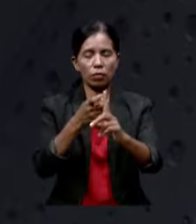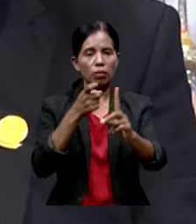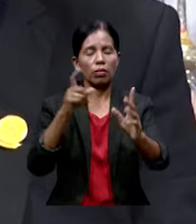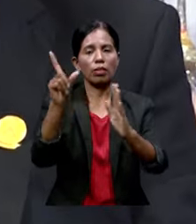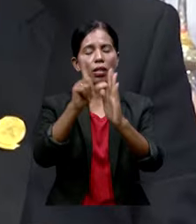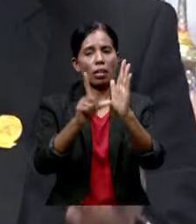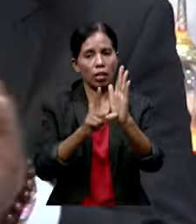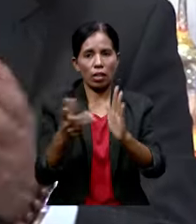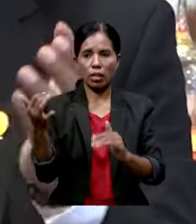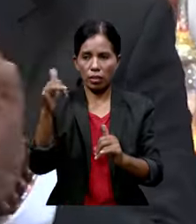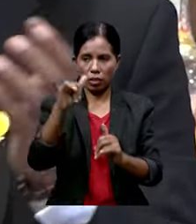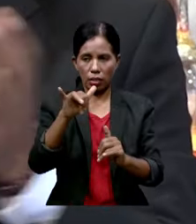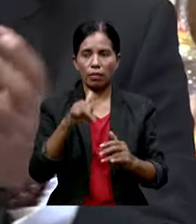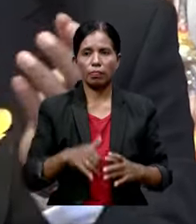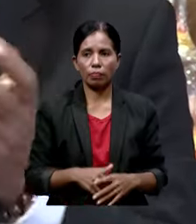sira.